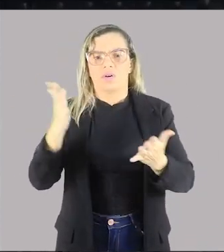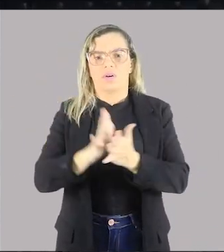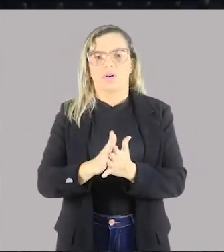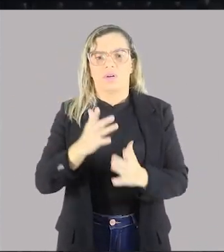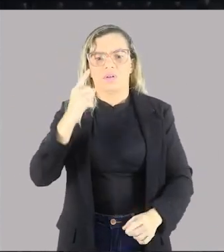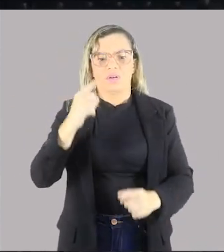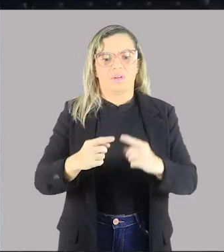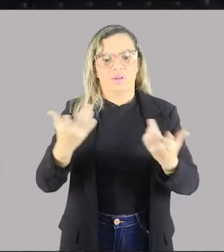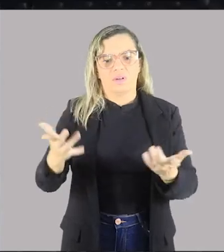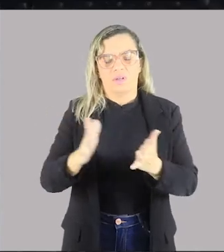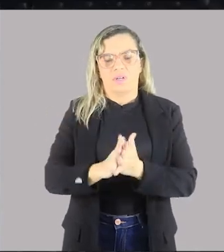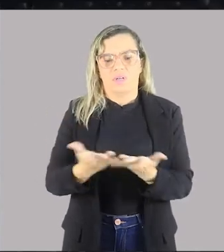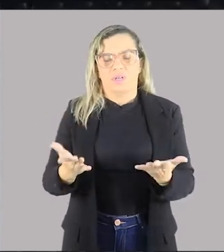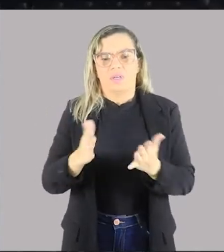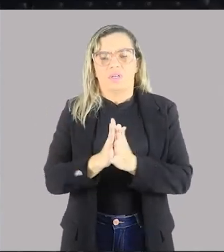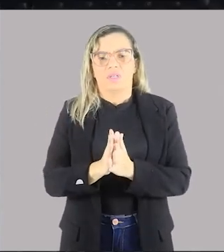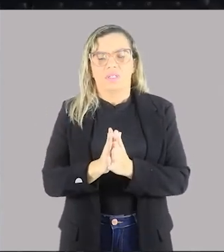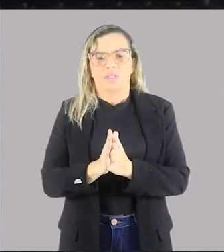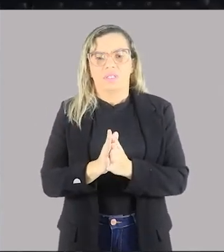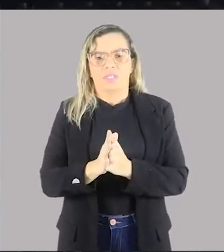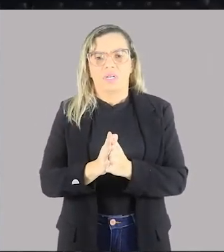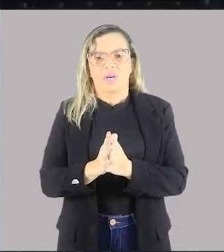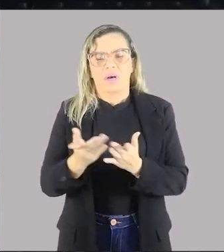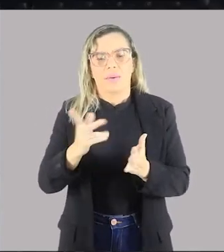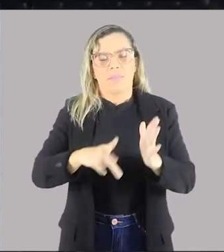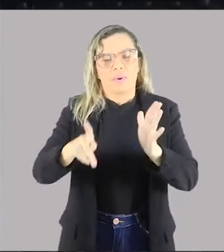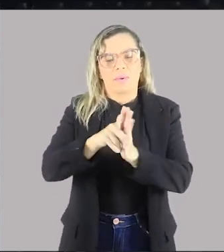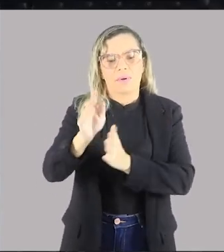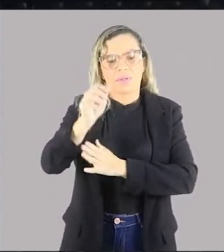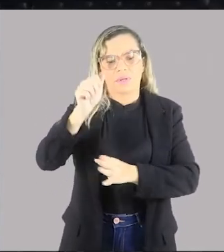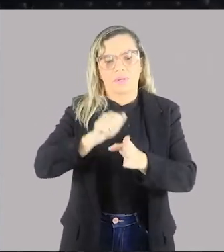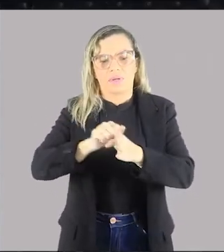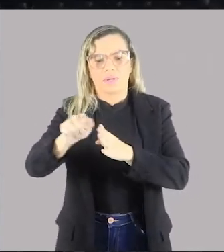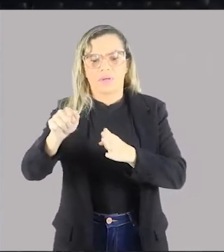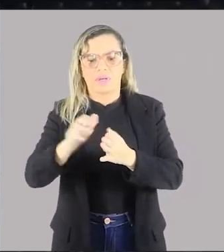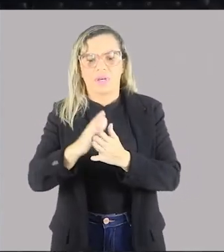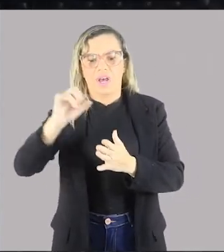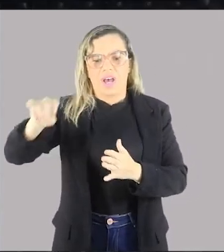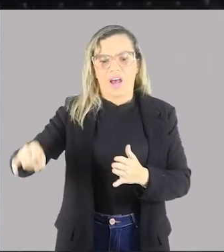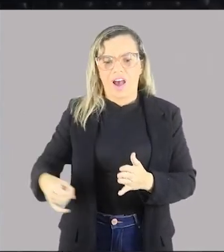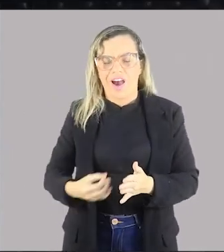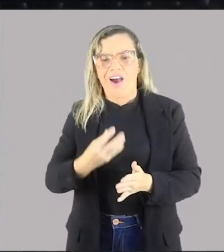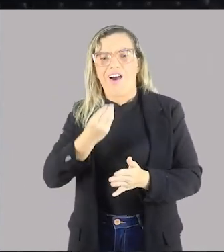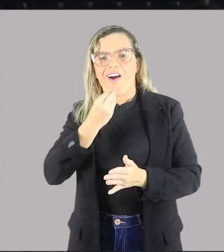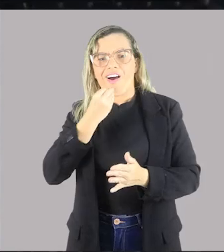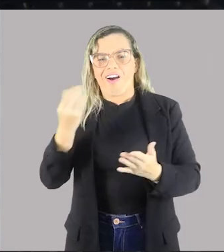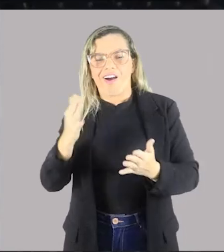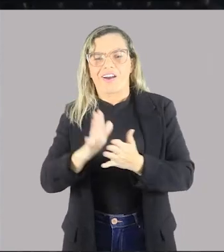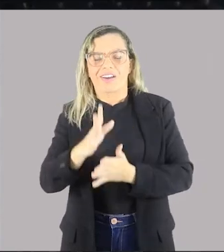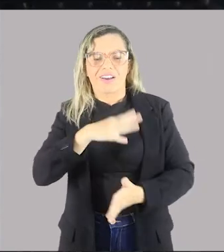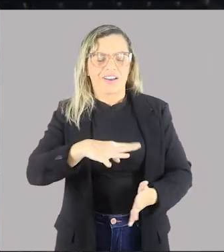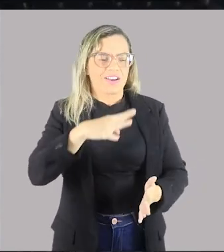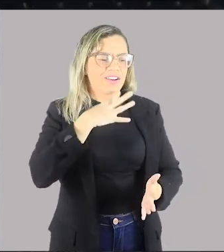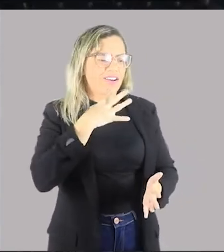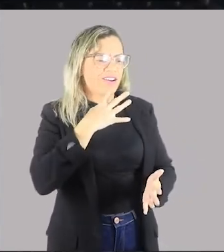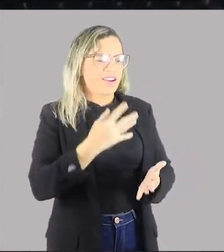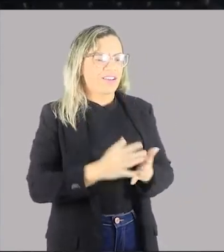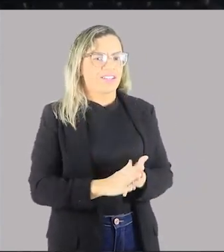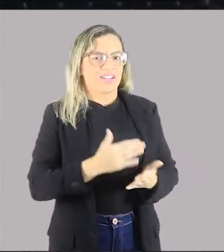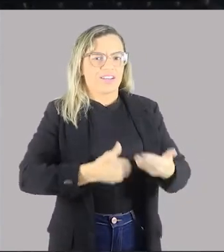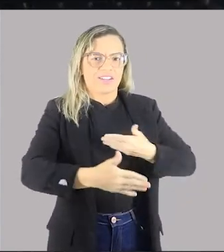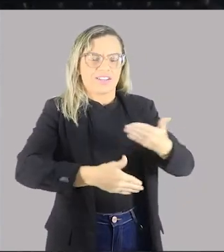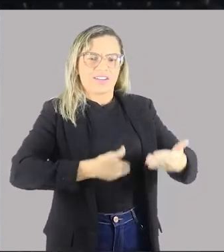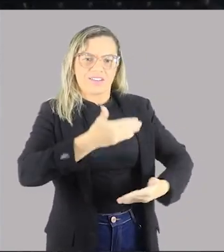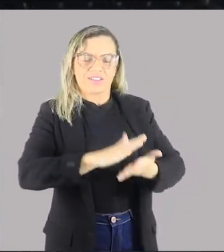da impessoalidade e da moralidade, trazer vantagens àqueles que ele conhece, ou seja, que tem uma relação afetiva, ou, ao